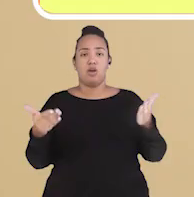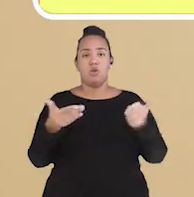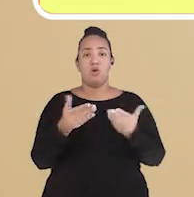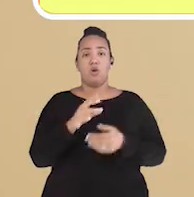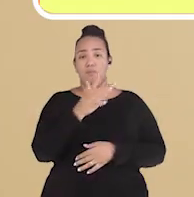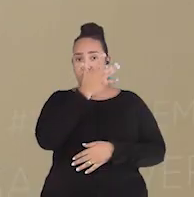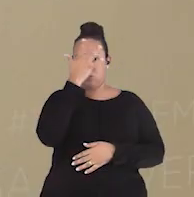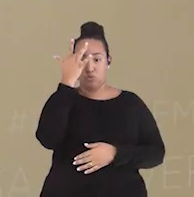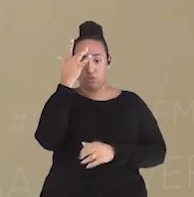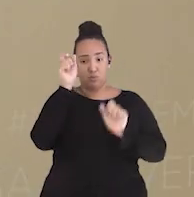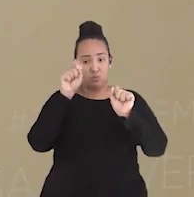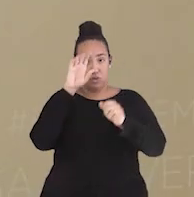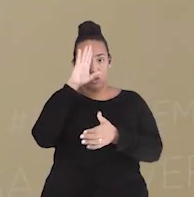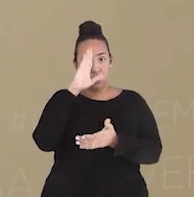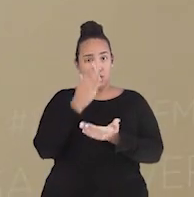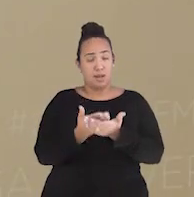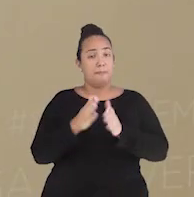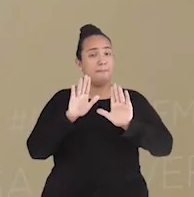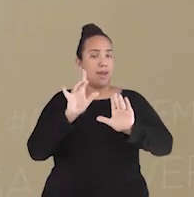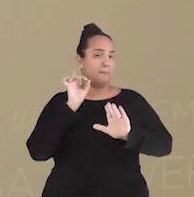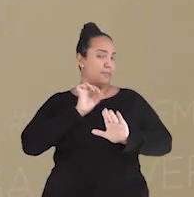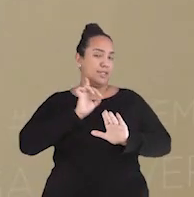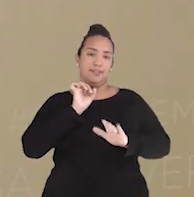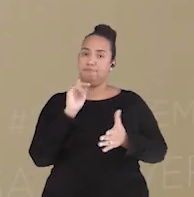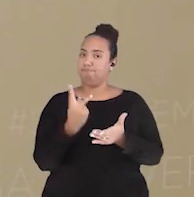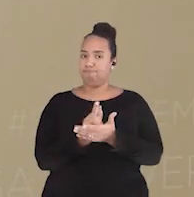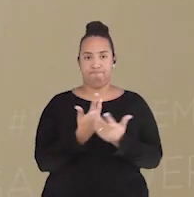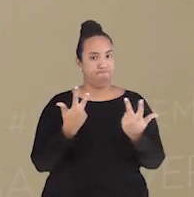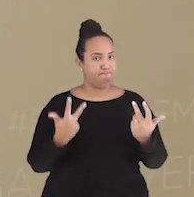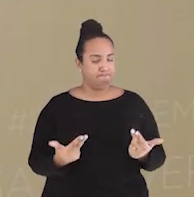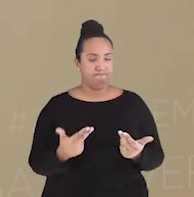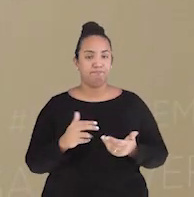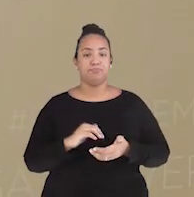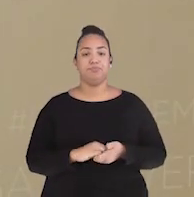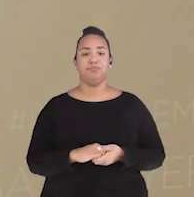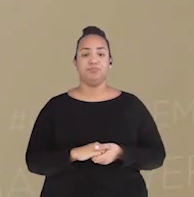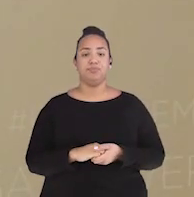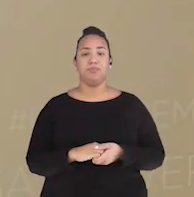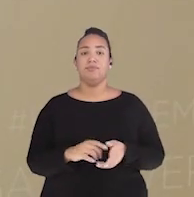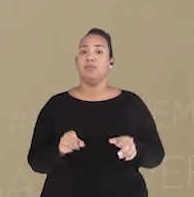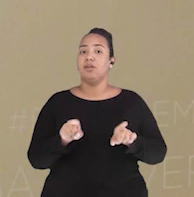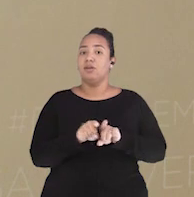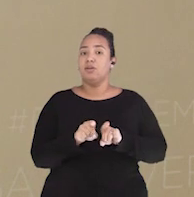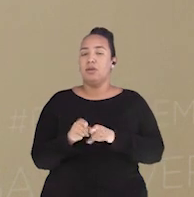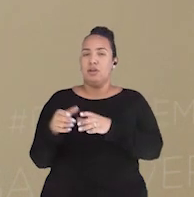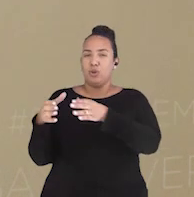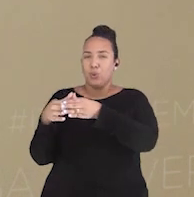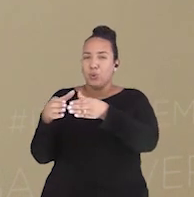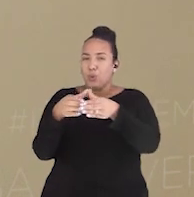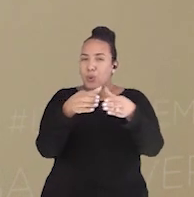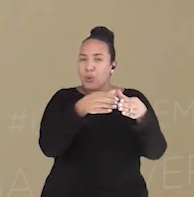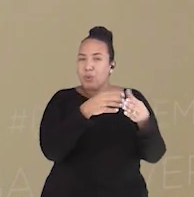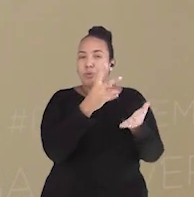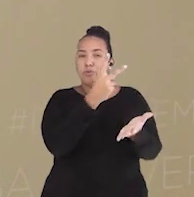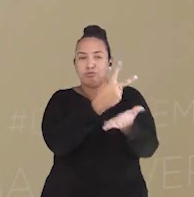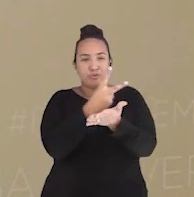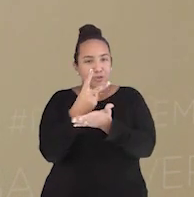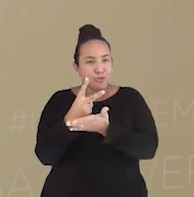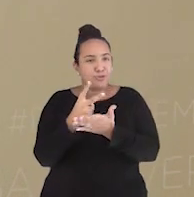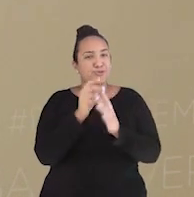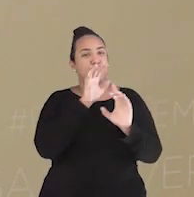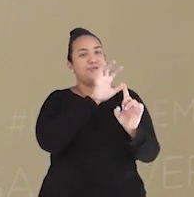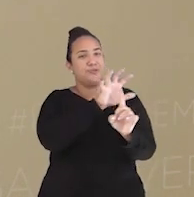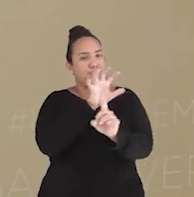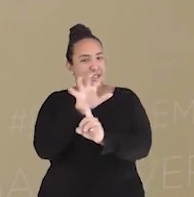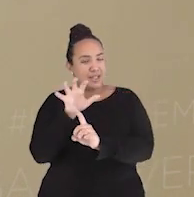em Minas Gerais. O enfraquecimento político das oligarquias em questões sociais. As oligarquias permaneceram